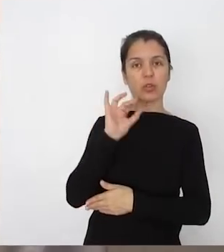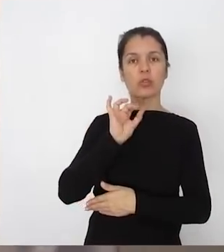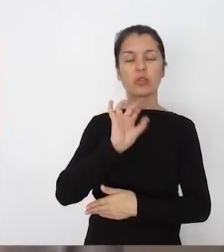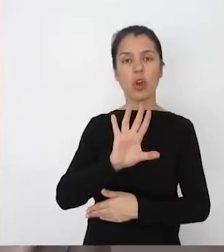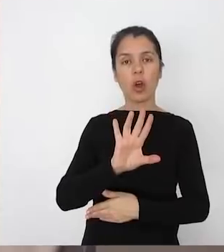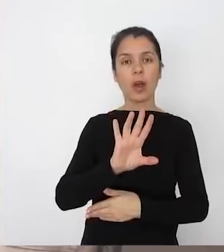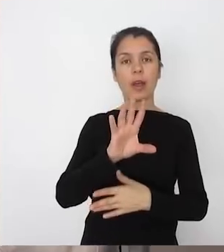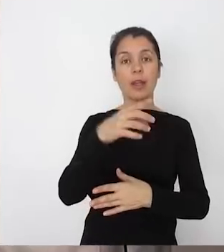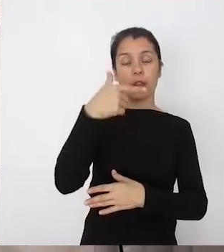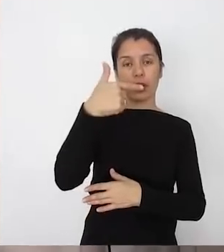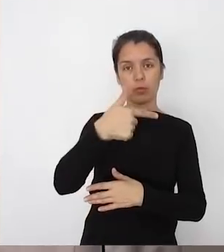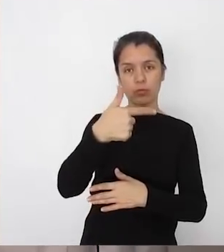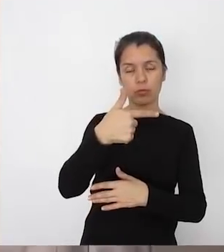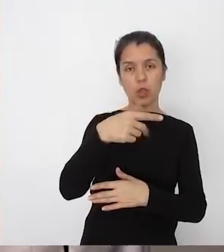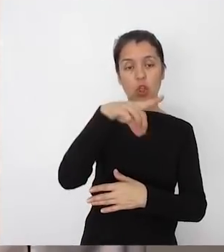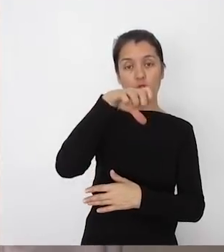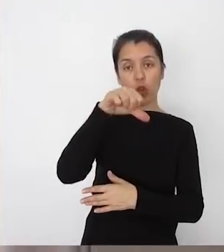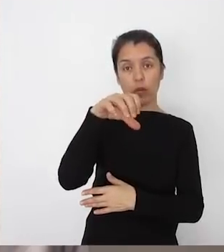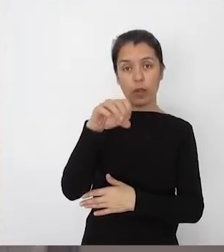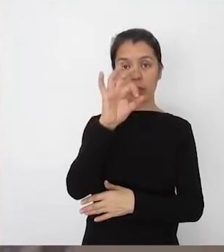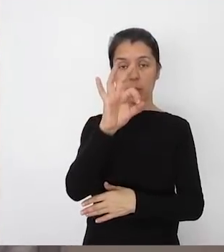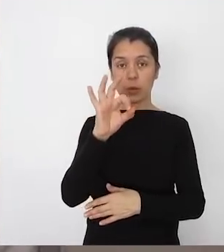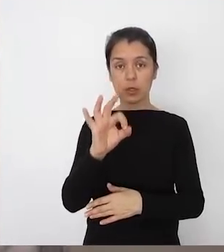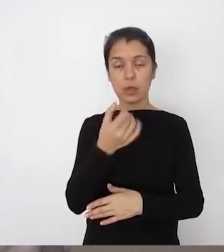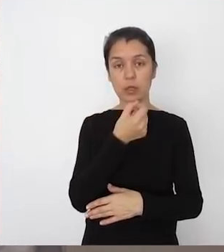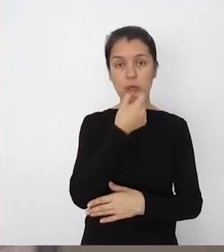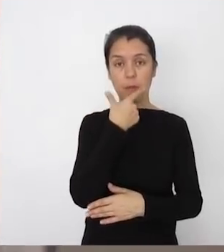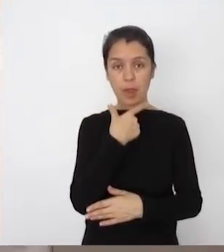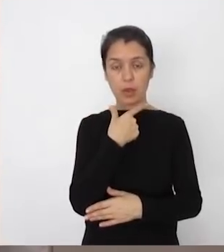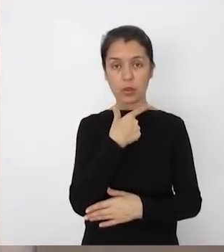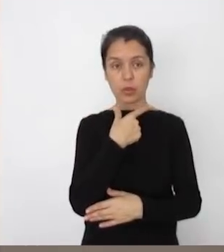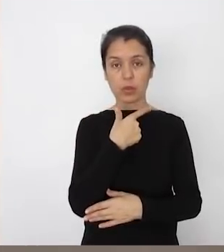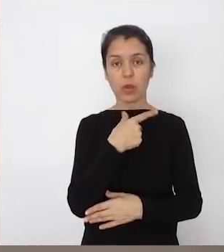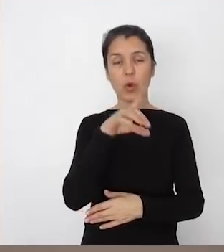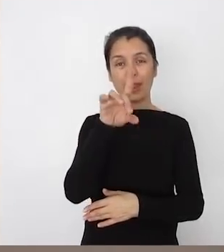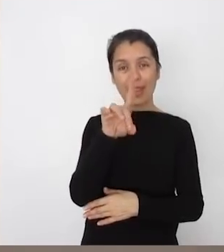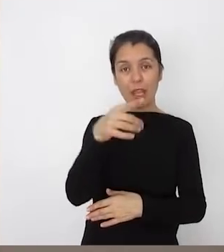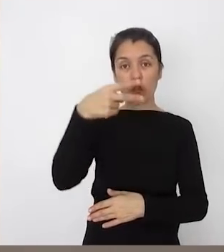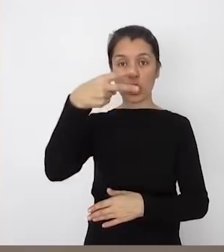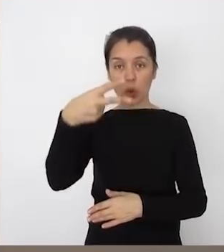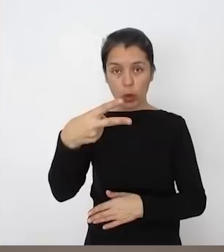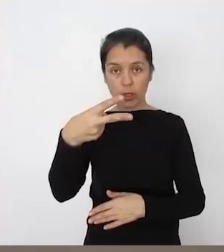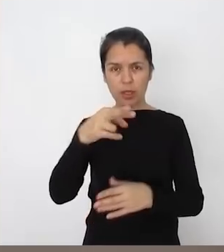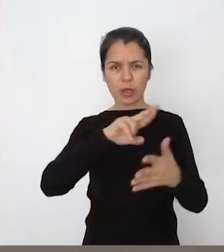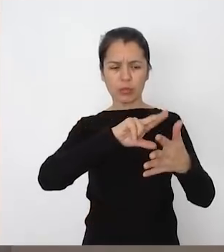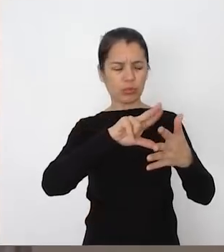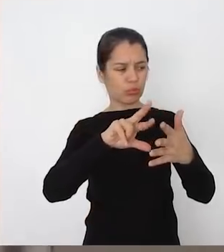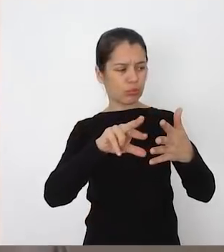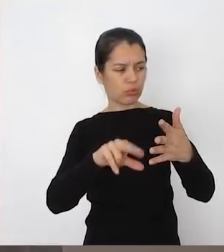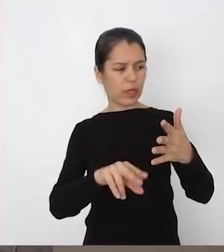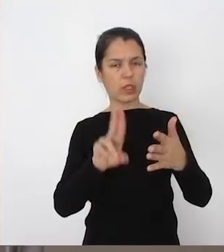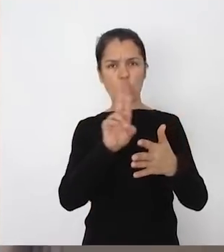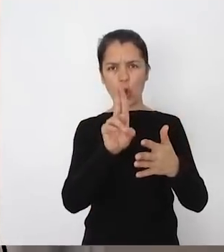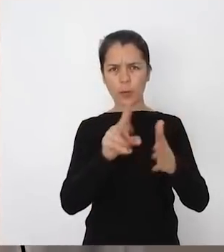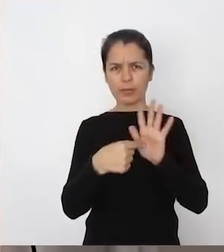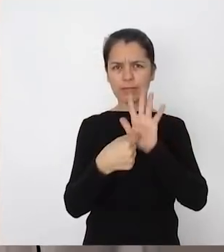atípicos, têm menos efeito colateral, porque eles bloqueiam o D2 da dopamina, mas também eles bloqueiam o 5-HT2 da serotonina, que